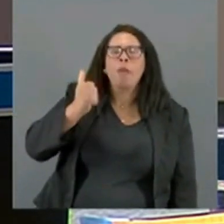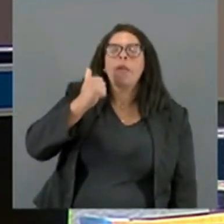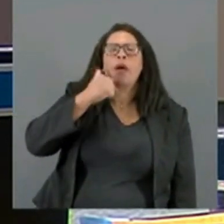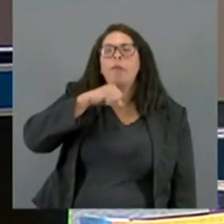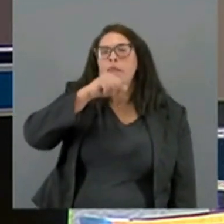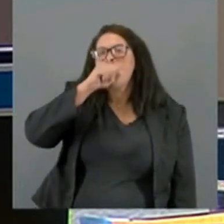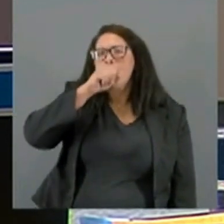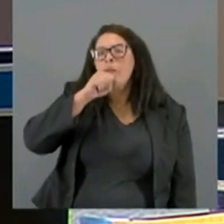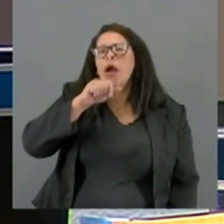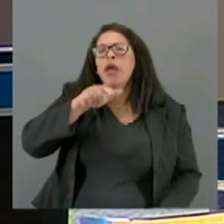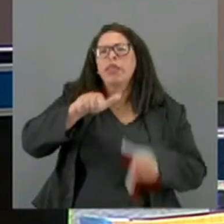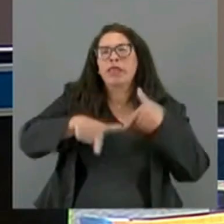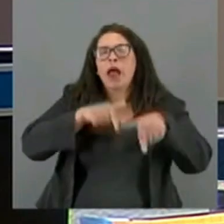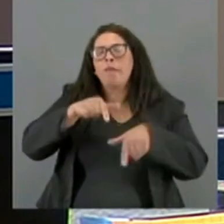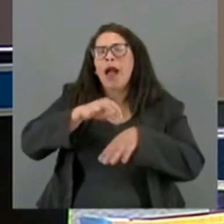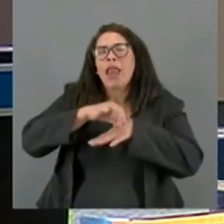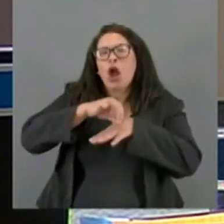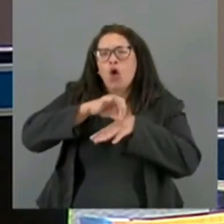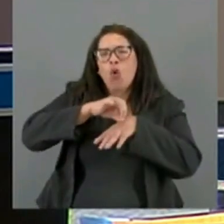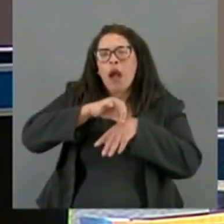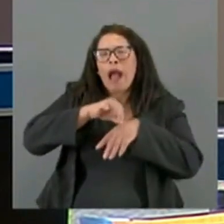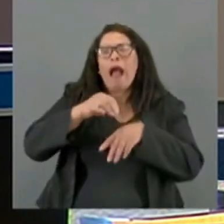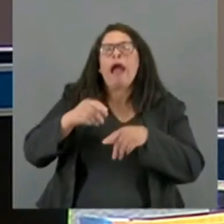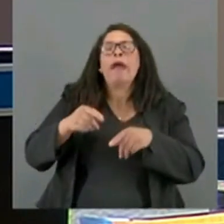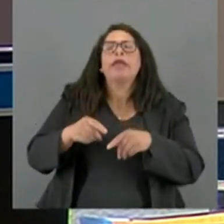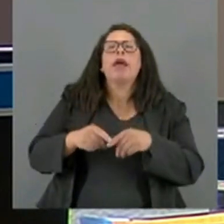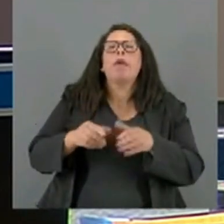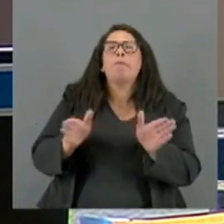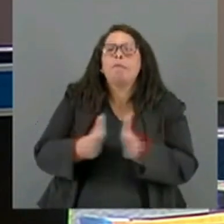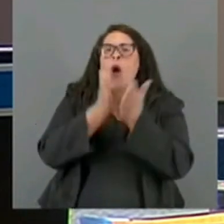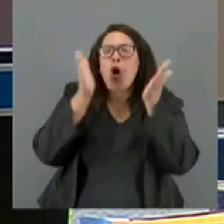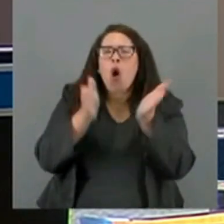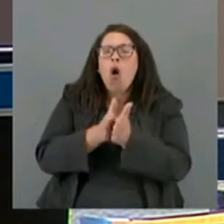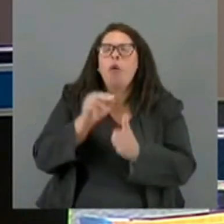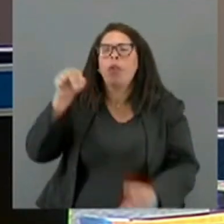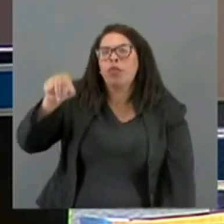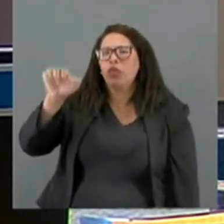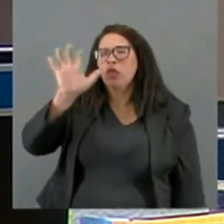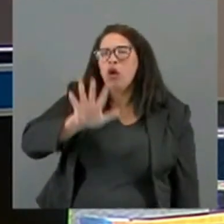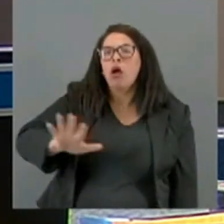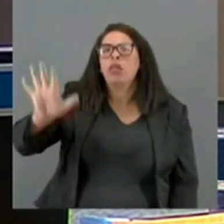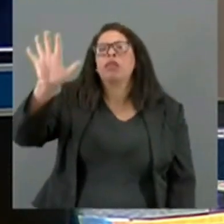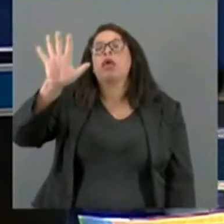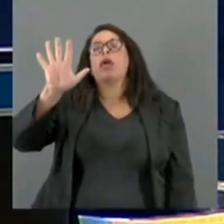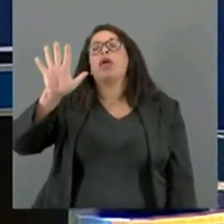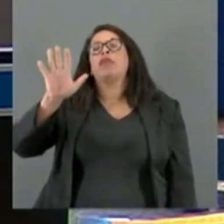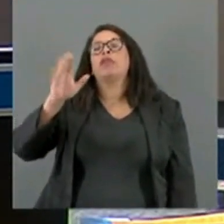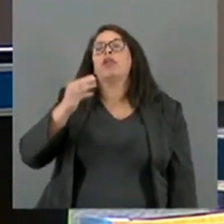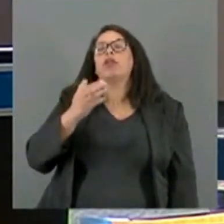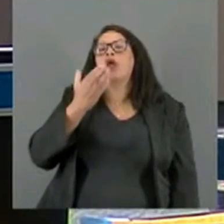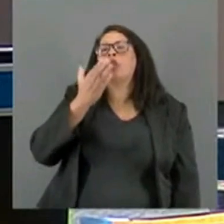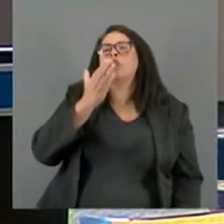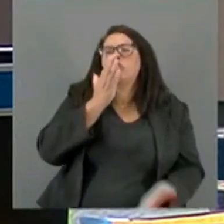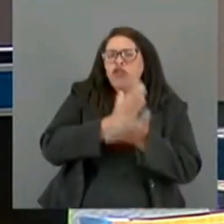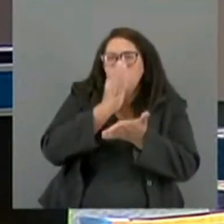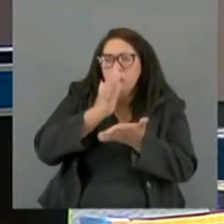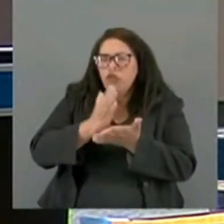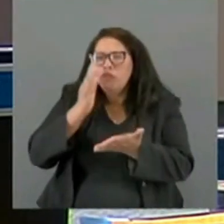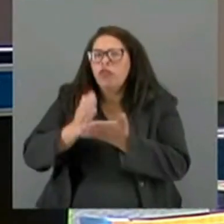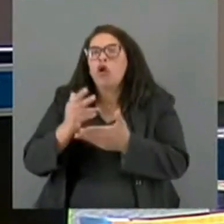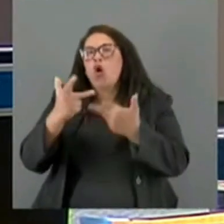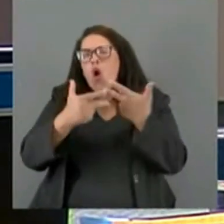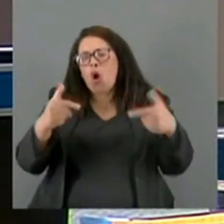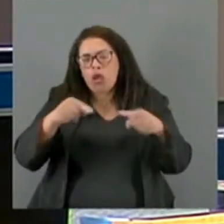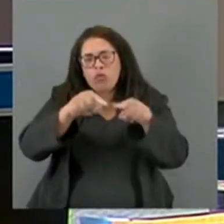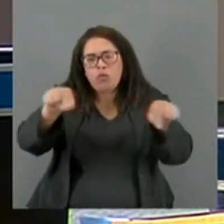e criado em numerosa família pobre e nordestina, dividindo com irmãos o exíguo